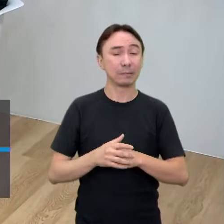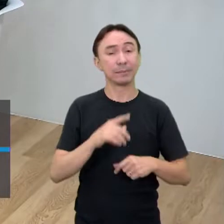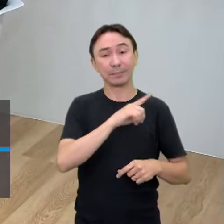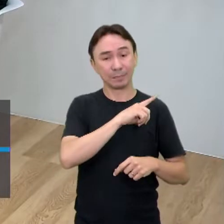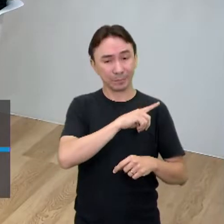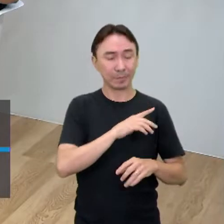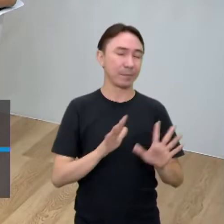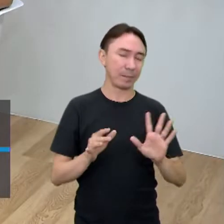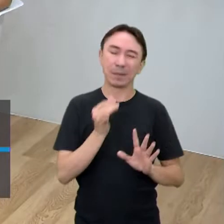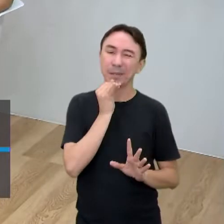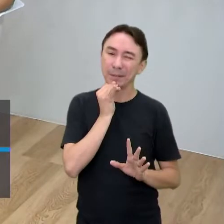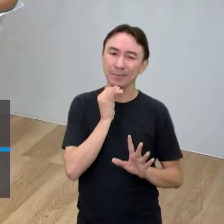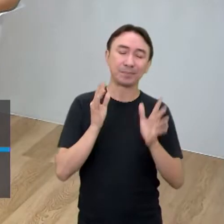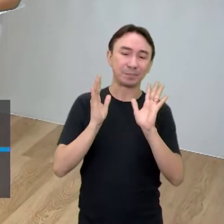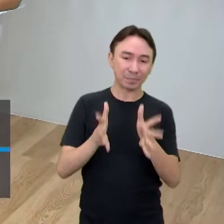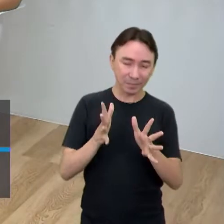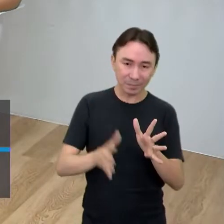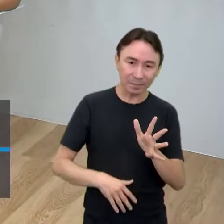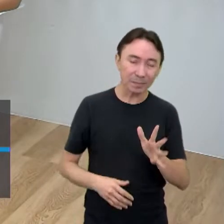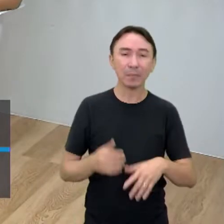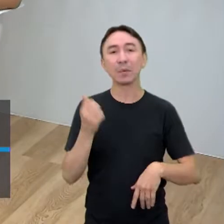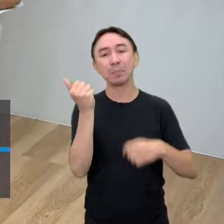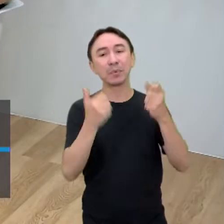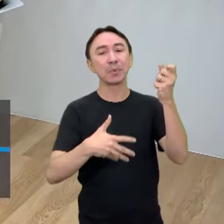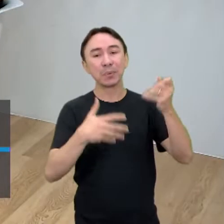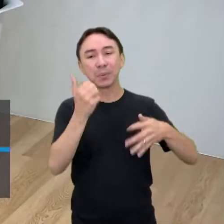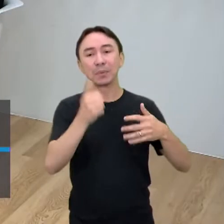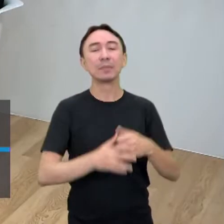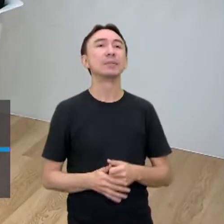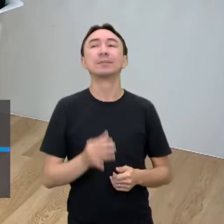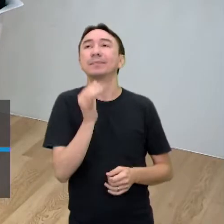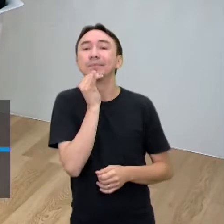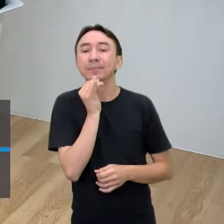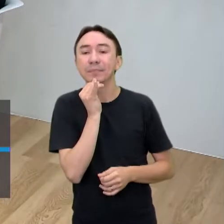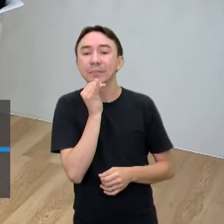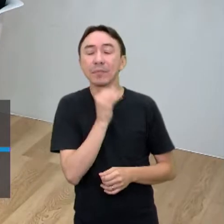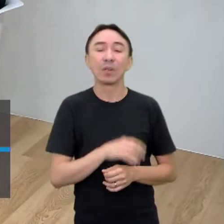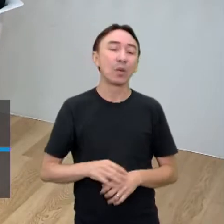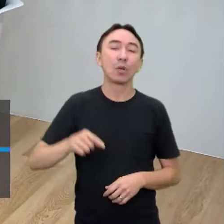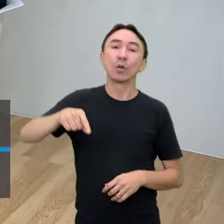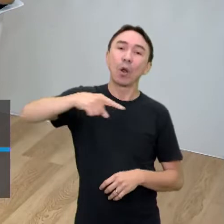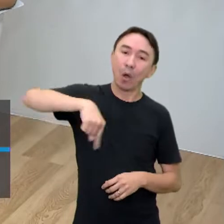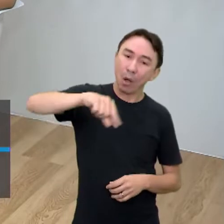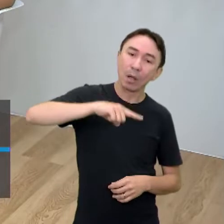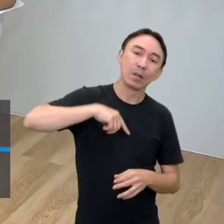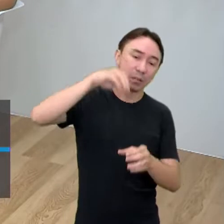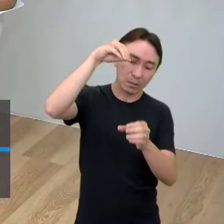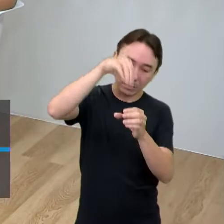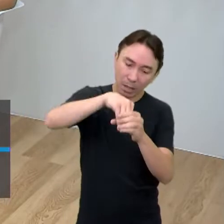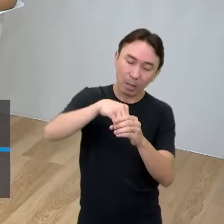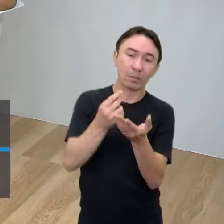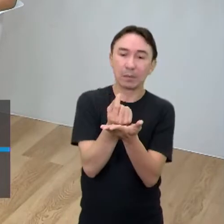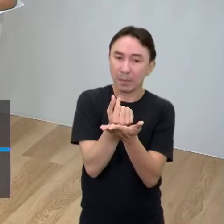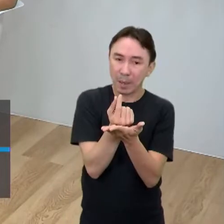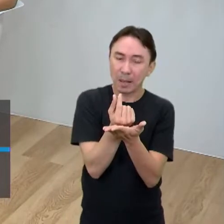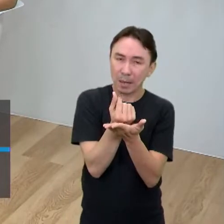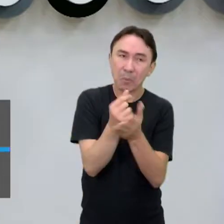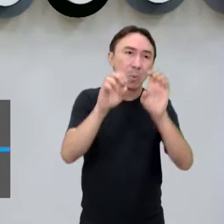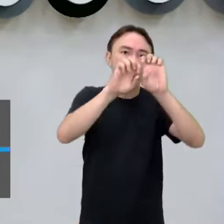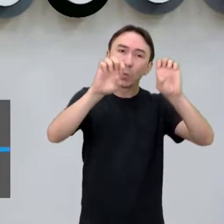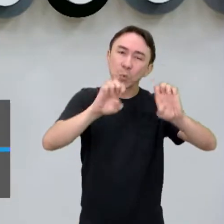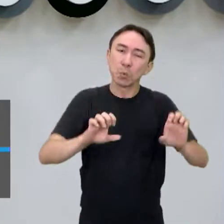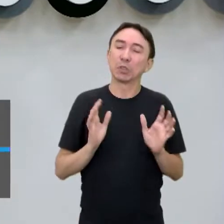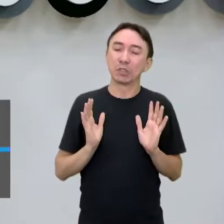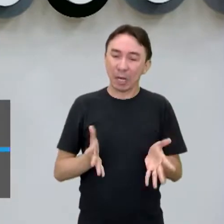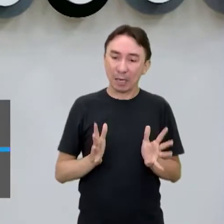tenho certeza que você já ouviu várias vezes a questão de que, tipo, a gente vive dentro do capitalismo, dentro da estrutura que foi colocada. Mas se você ler